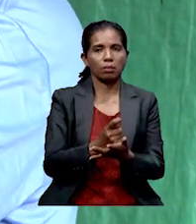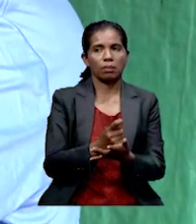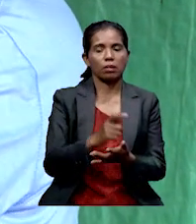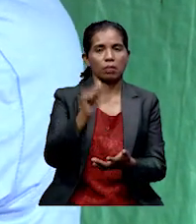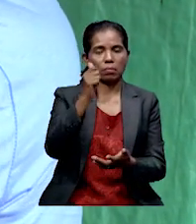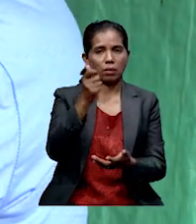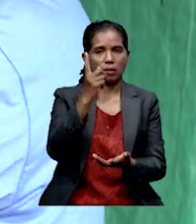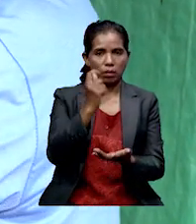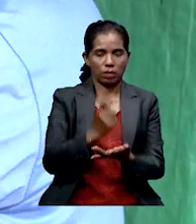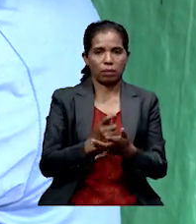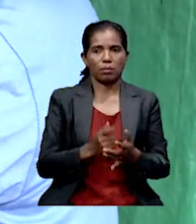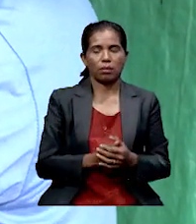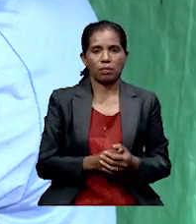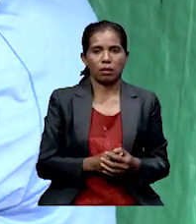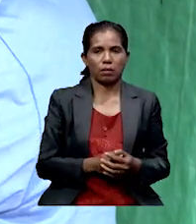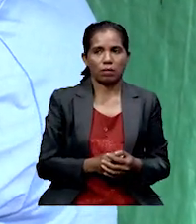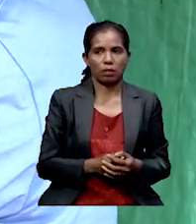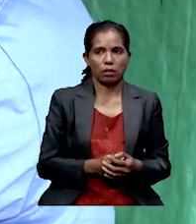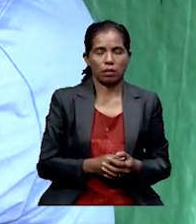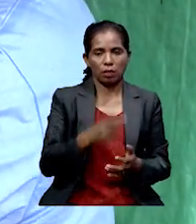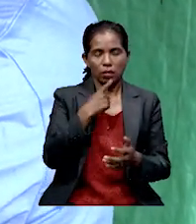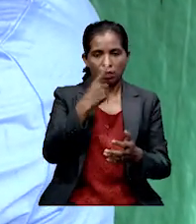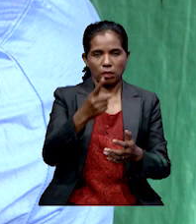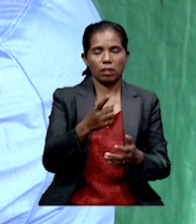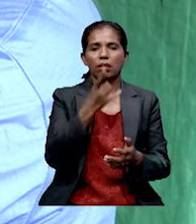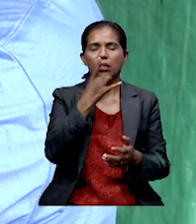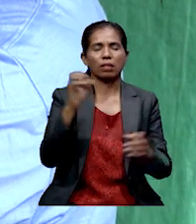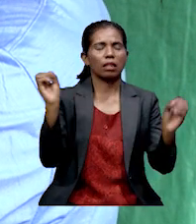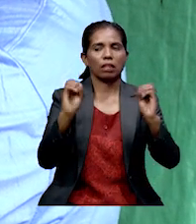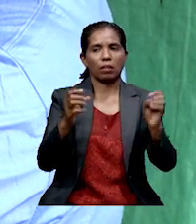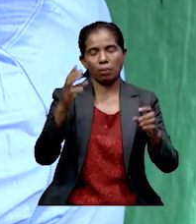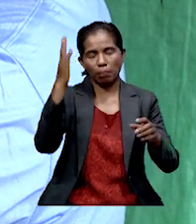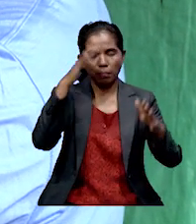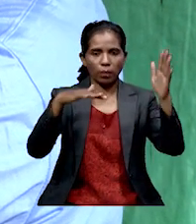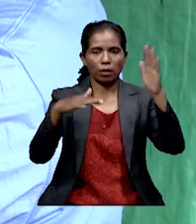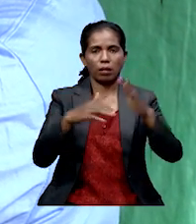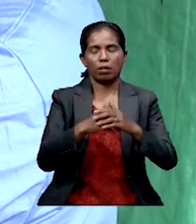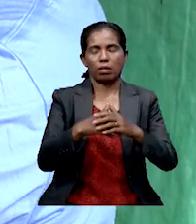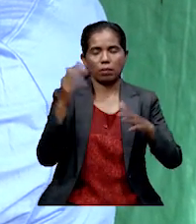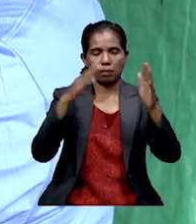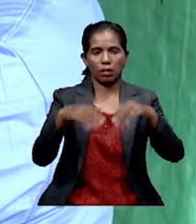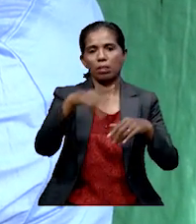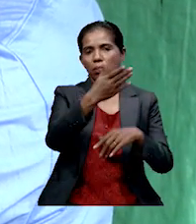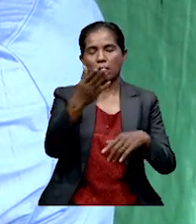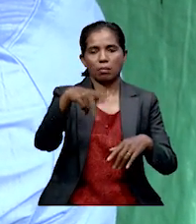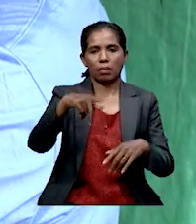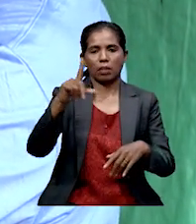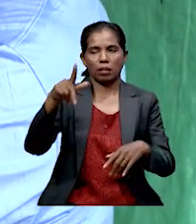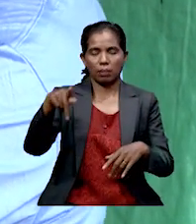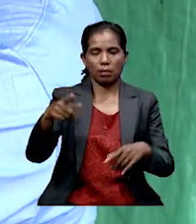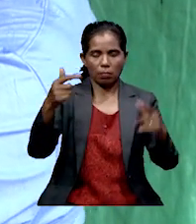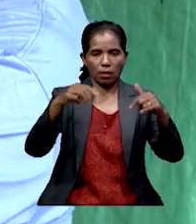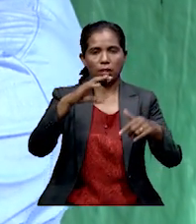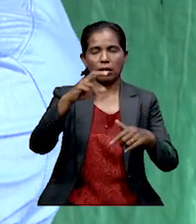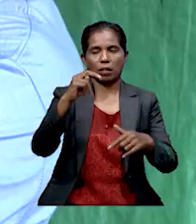Sai de maka acontece. O gen hau de binne de nang hila lakan los duni. Problema tamba im nang hira urba hira PLP, depois mai de vale CNRT